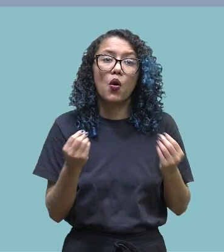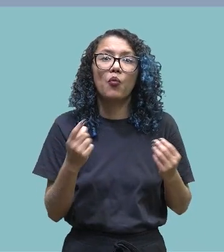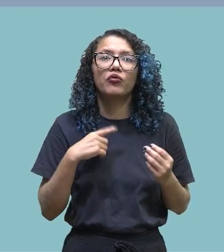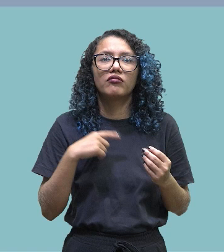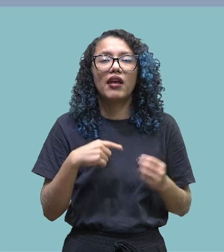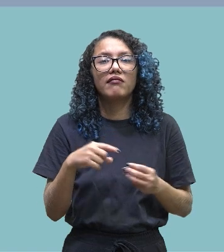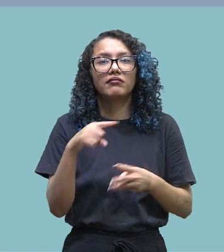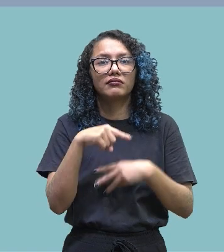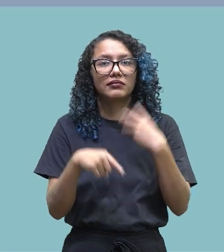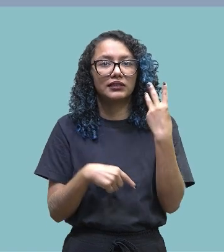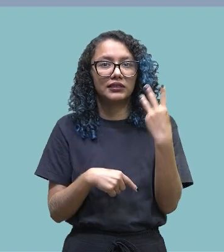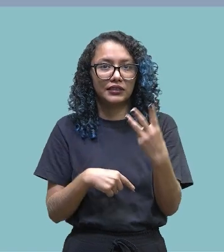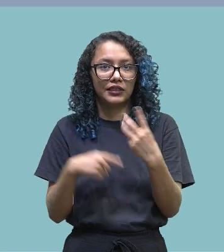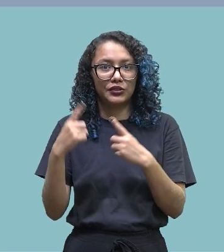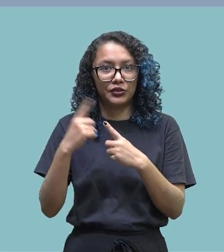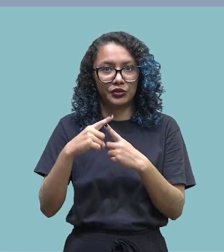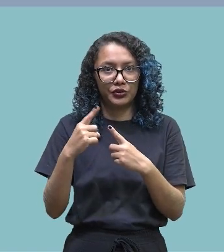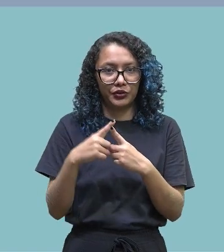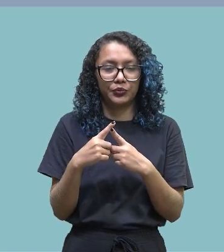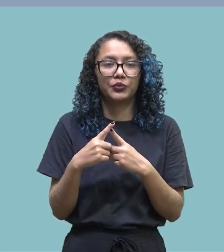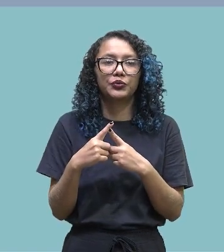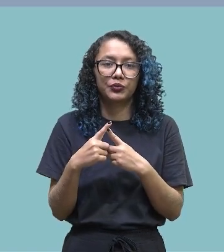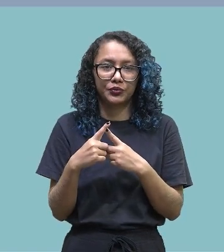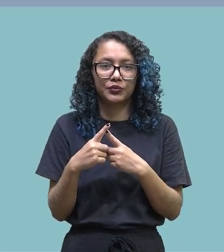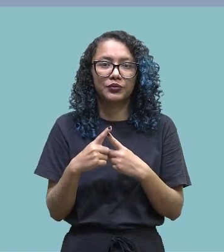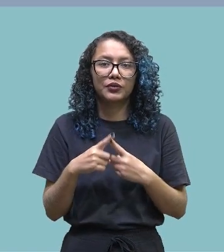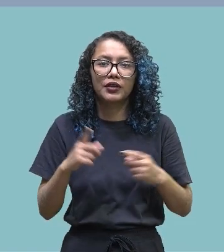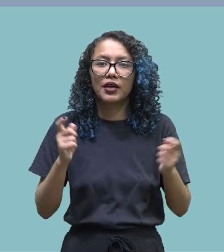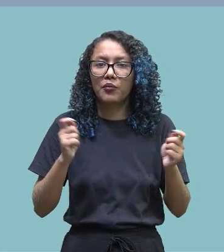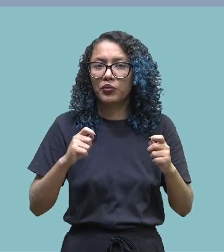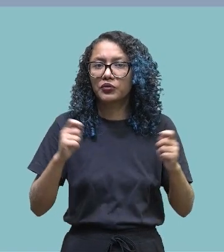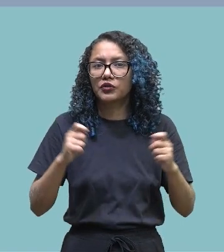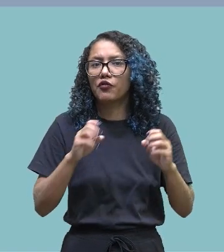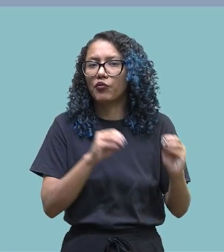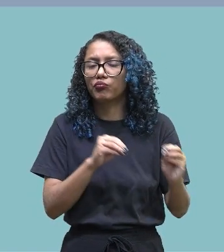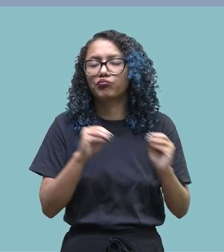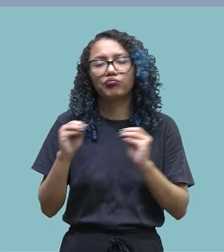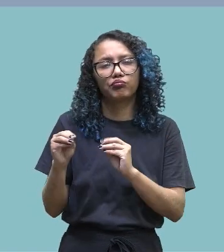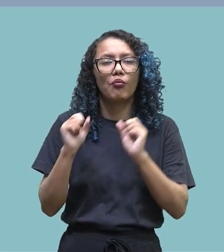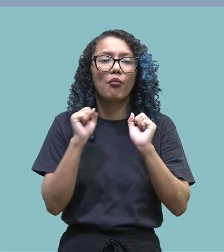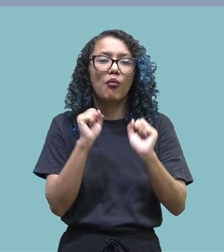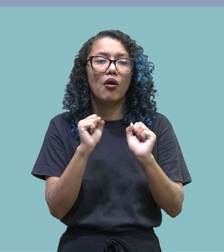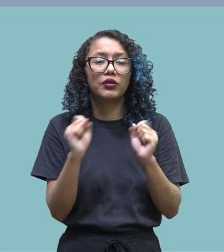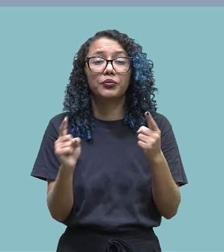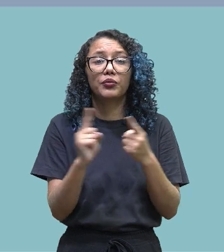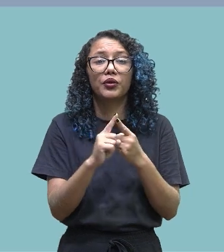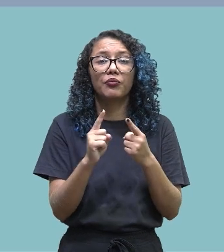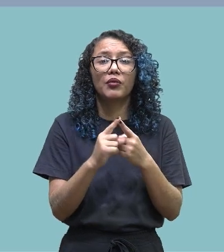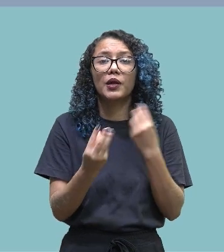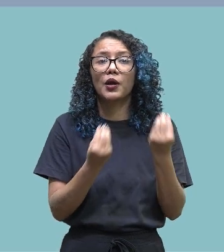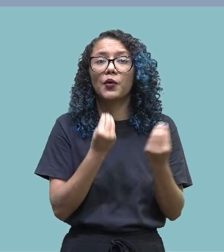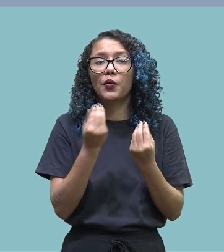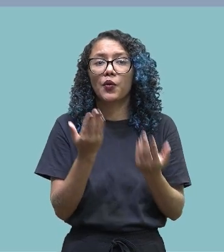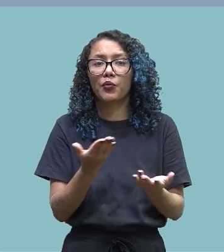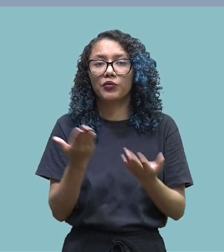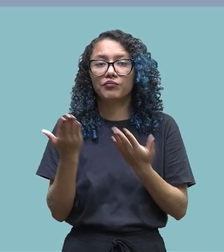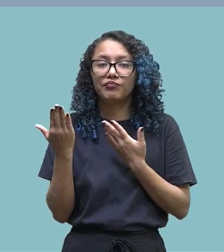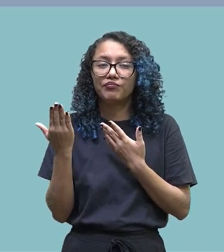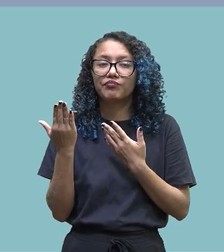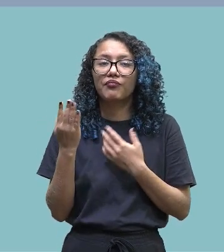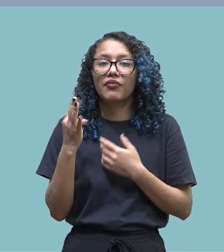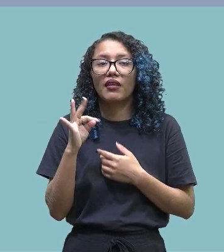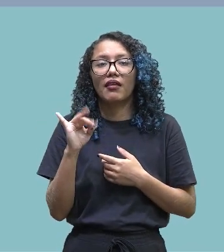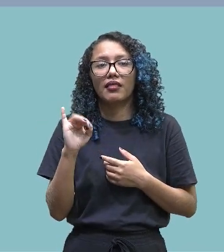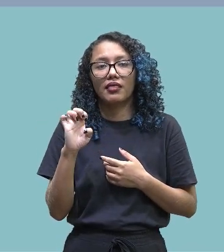nós temos três formas de fazermos essa locomoção. A primeira é por